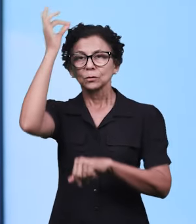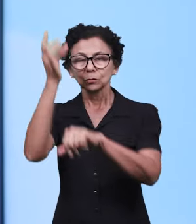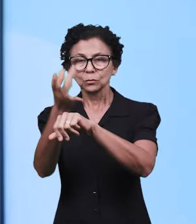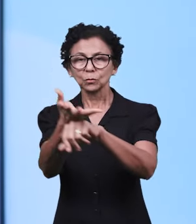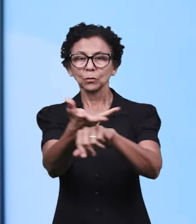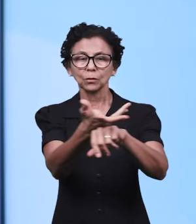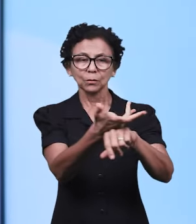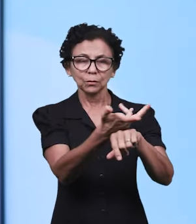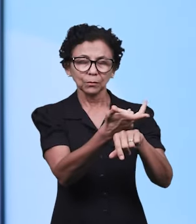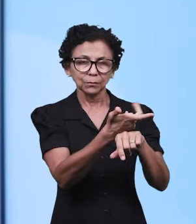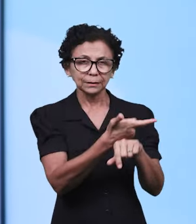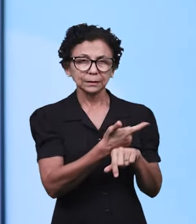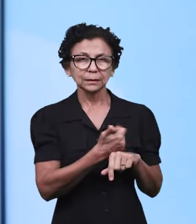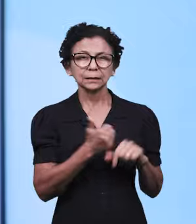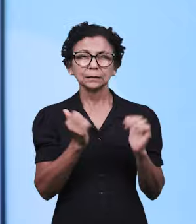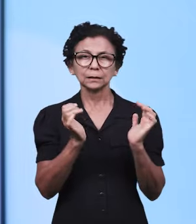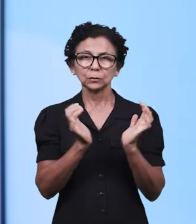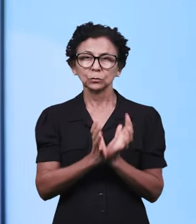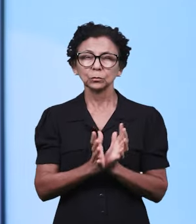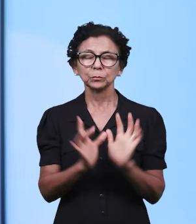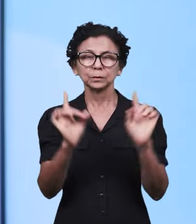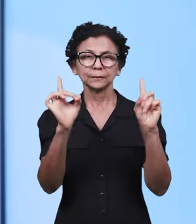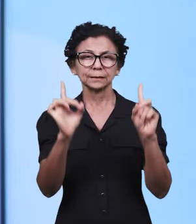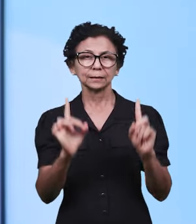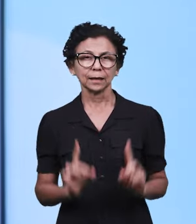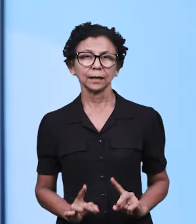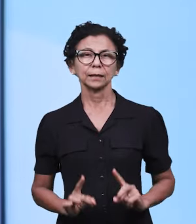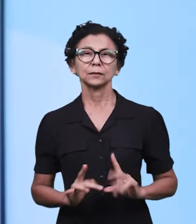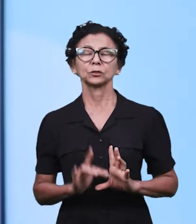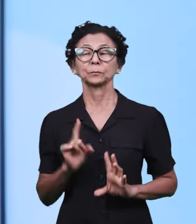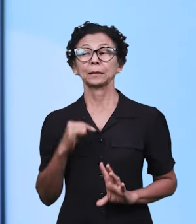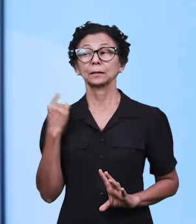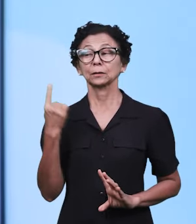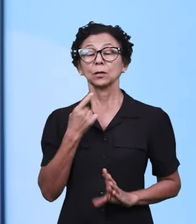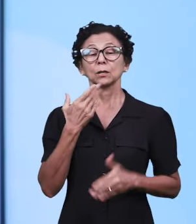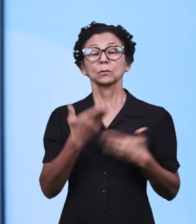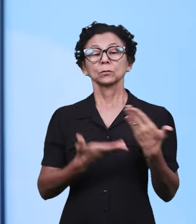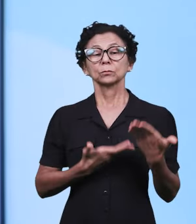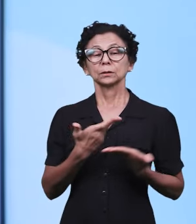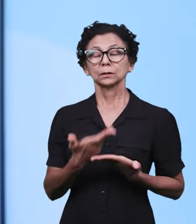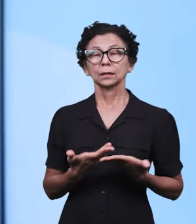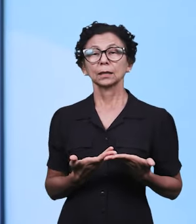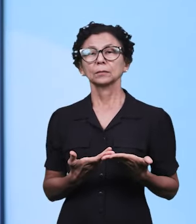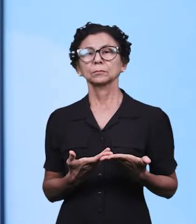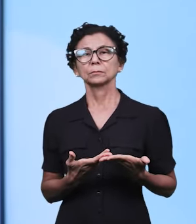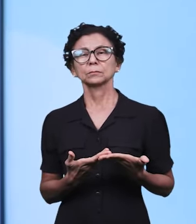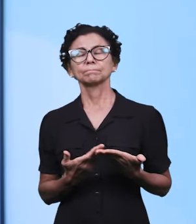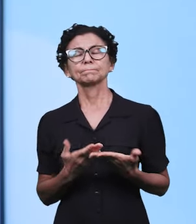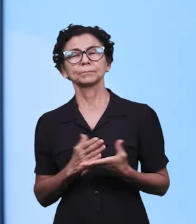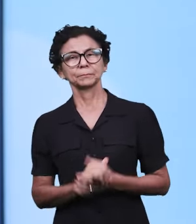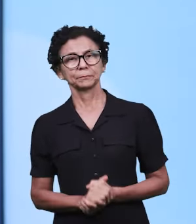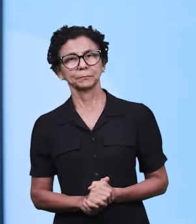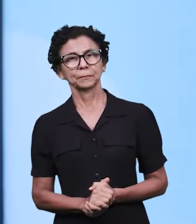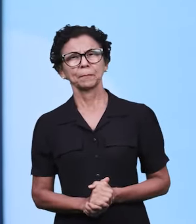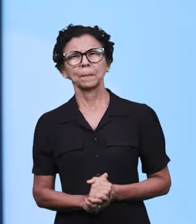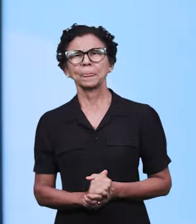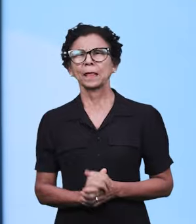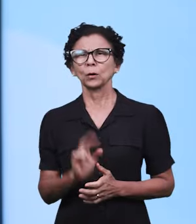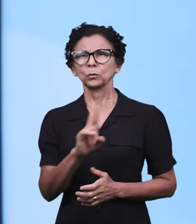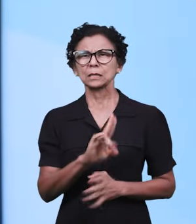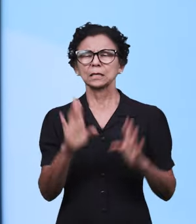mas da forma correta, para eles poderem também participar de todas essas atividades, de evangelizações, de